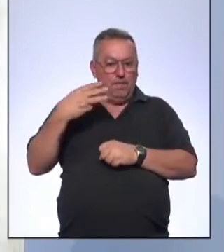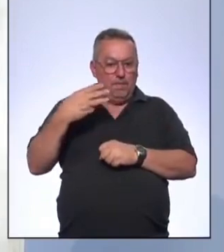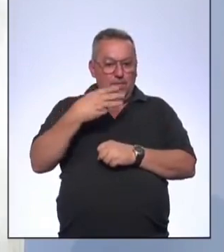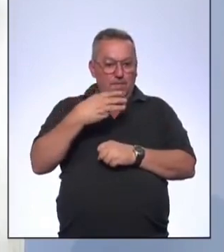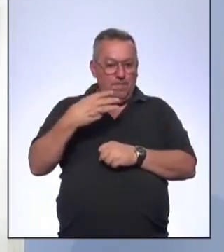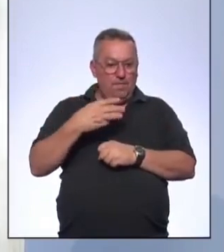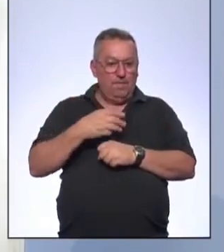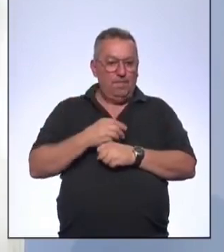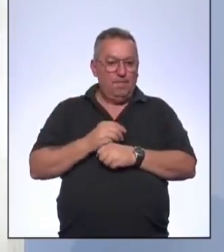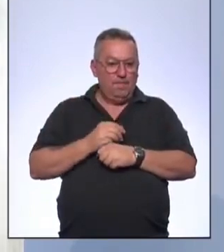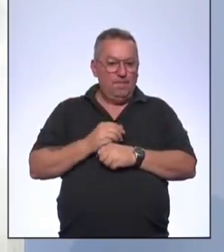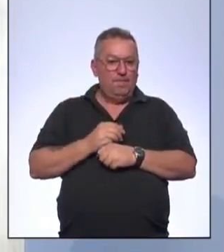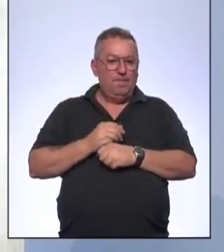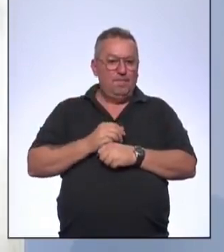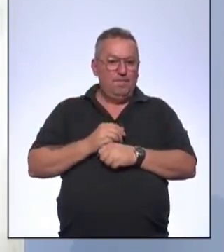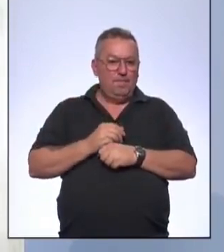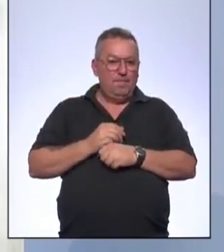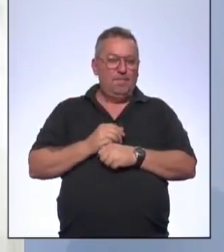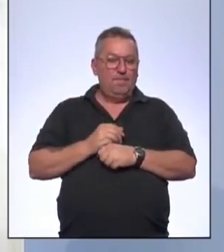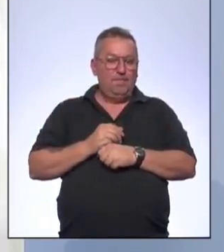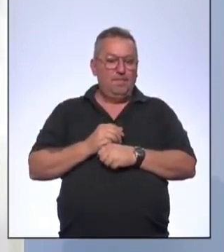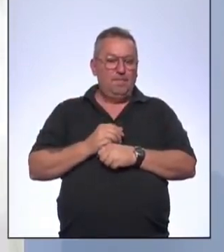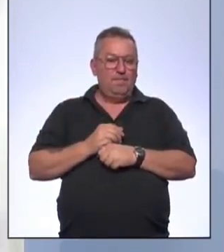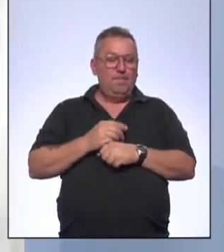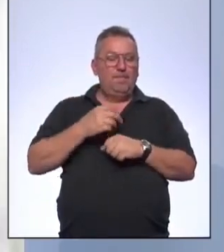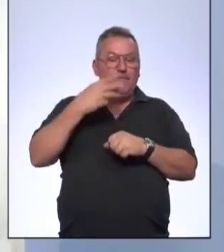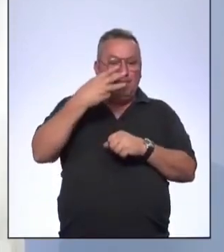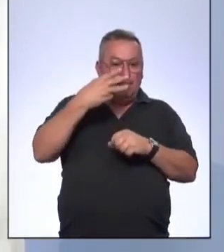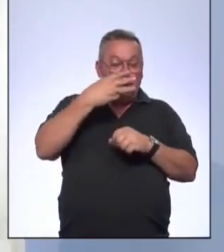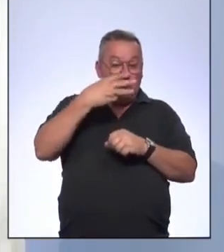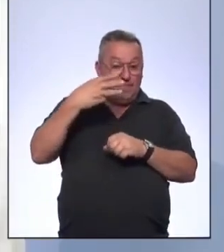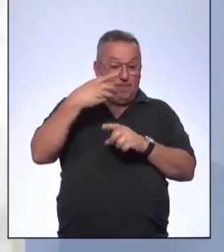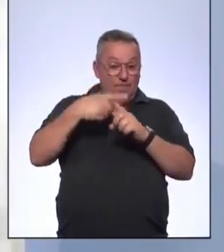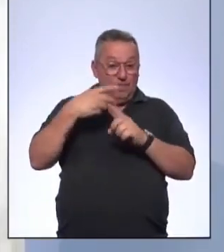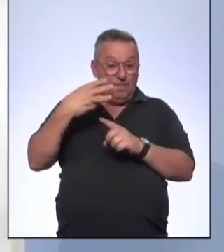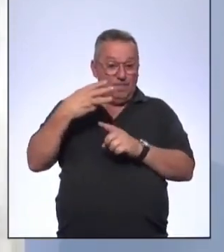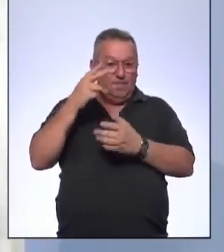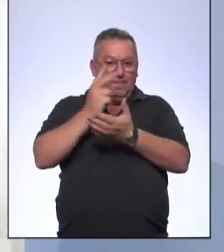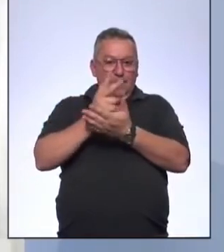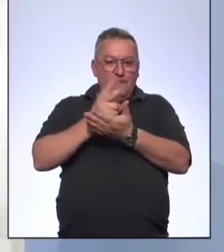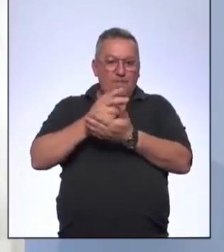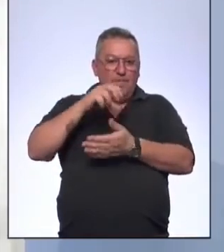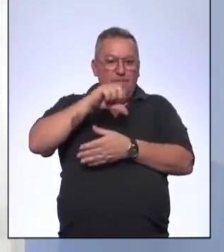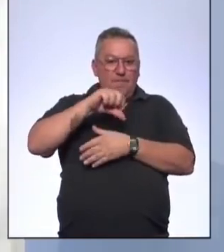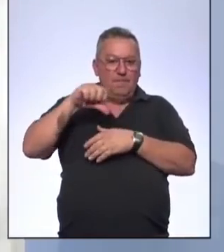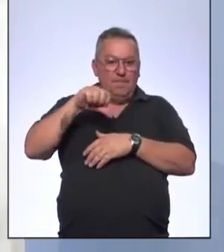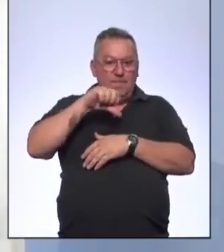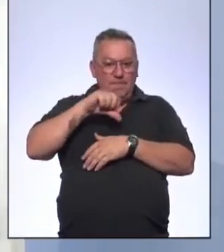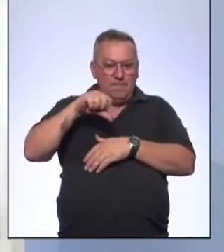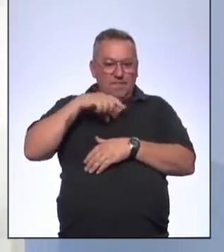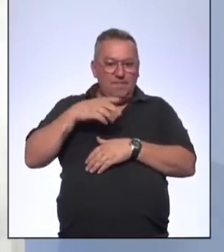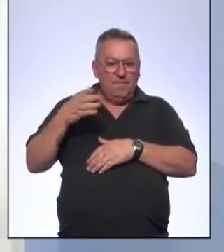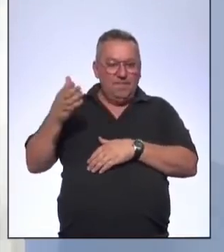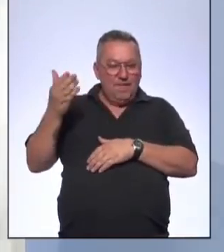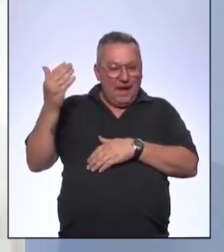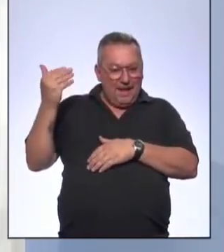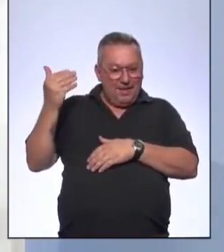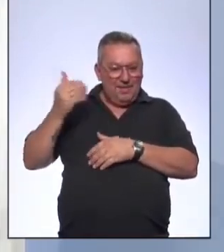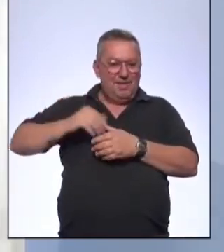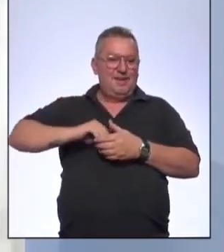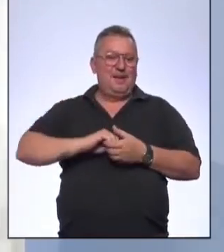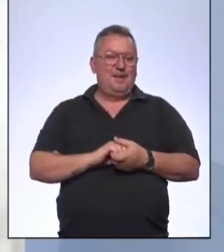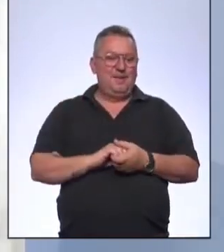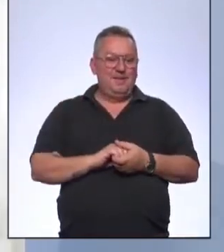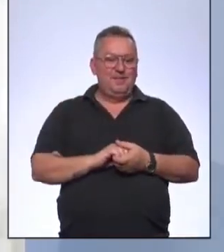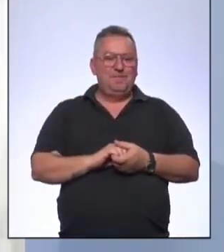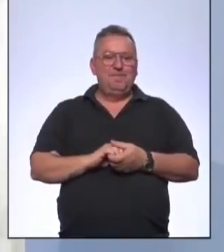33. Beleza. E 33 vezes 3? Os mesmos 99 que tínhamos encontrado